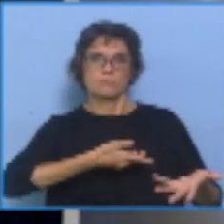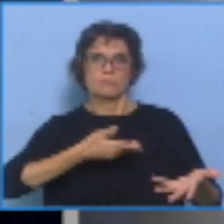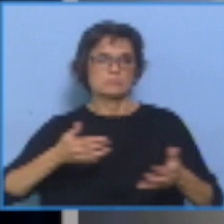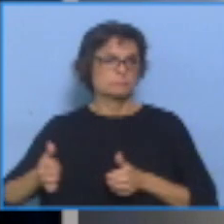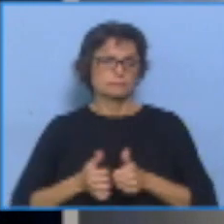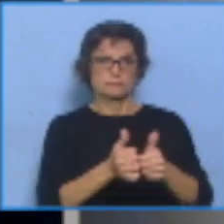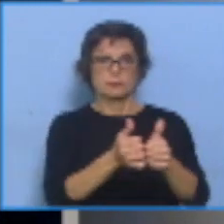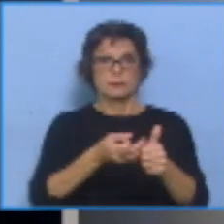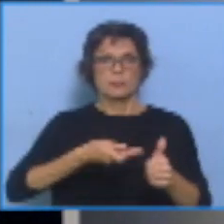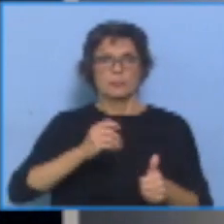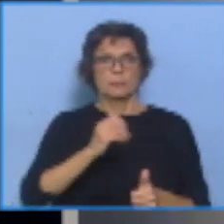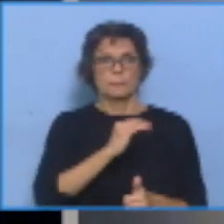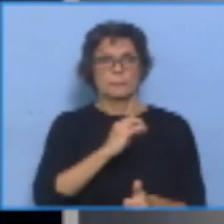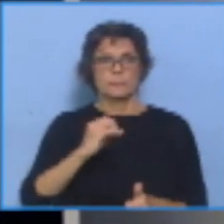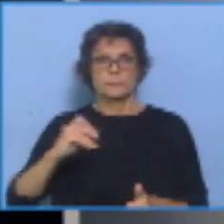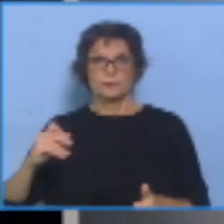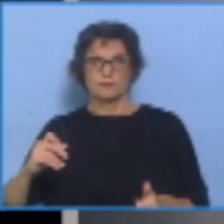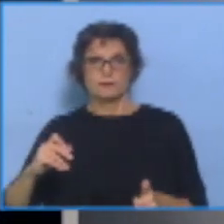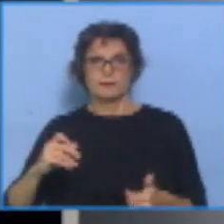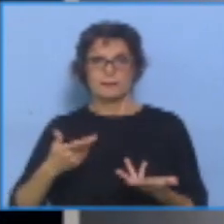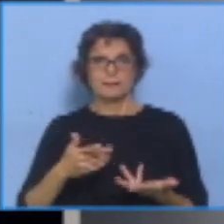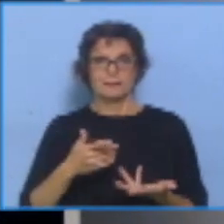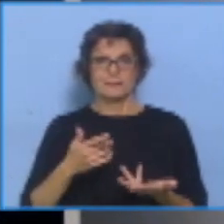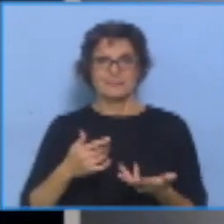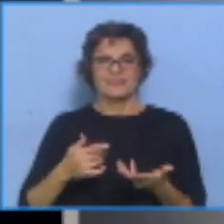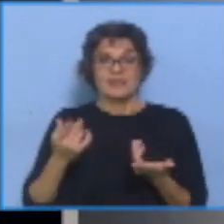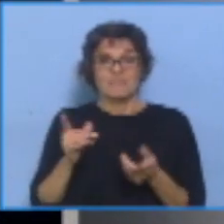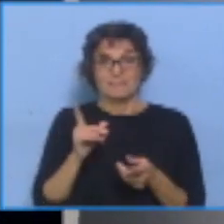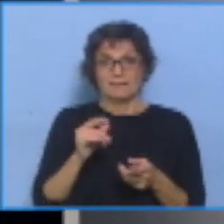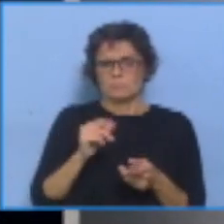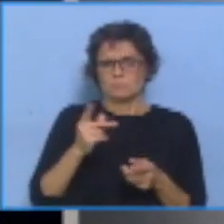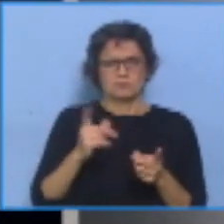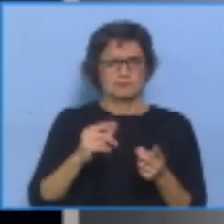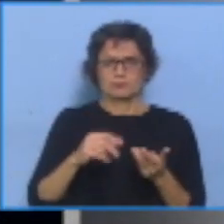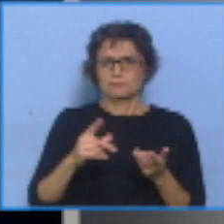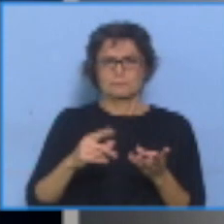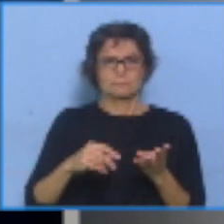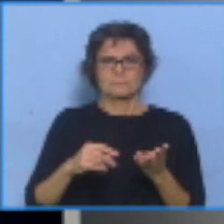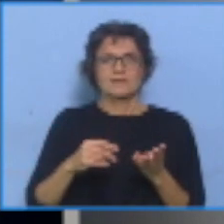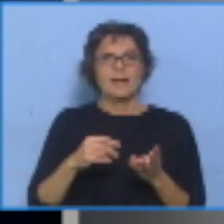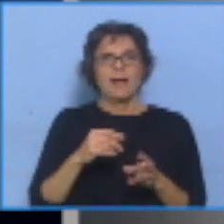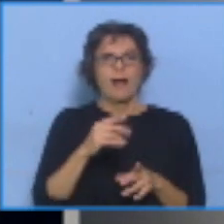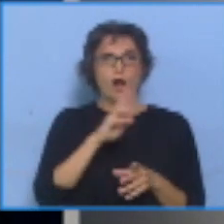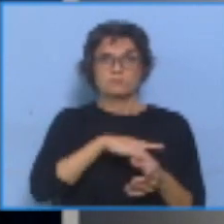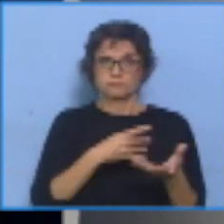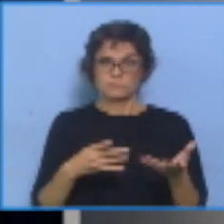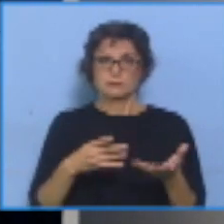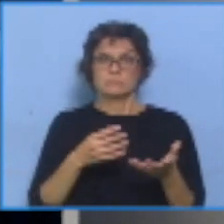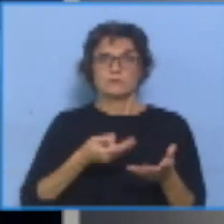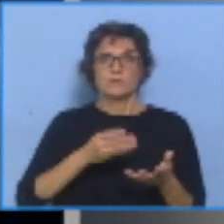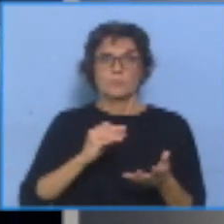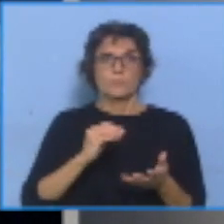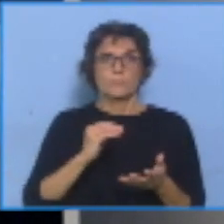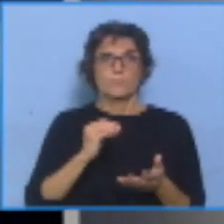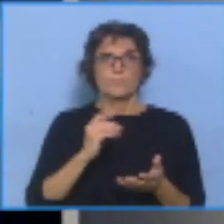vida. Volta e meia aparece um ciclo de poemas, ou um grande poema sobre o Pessoa, e que tem a ver com esta questão.